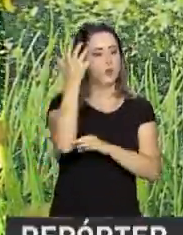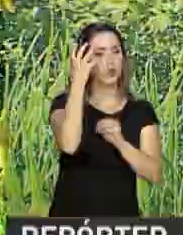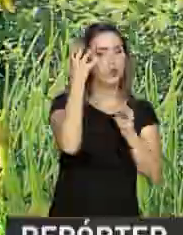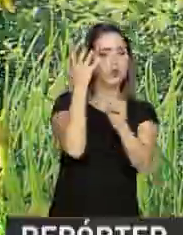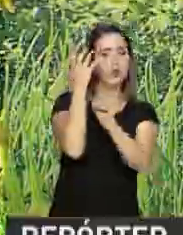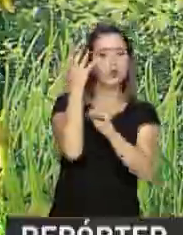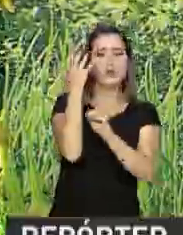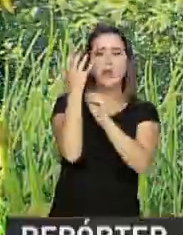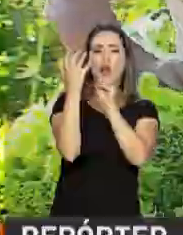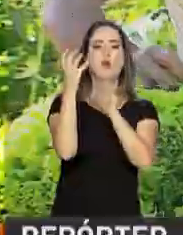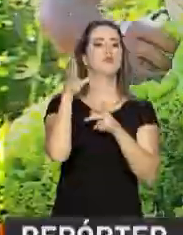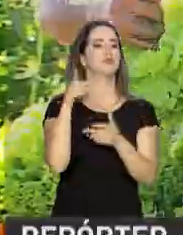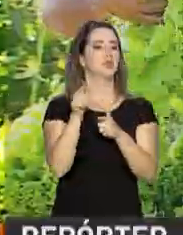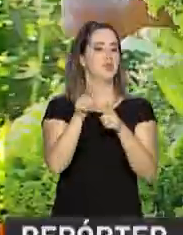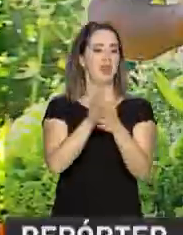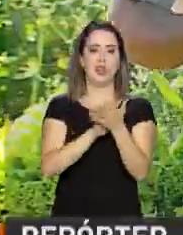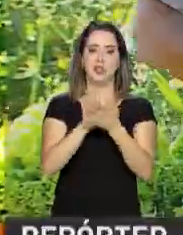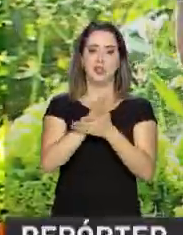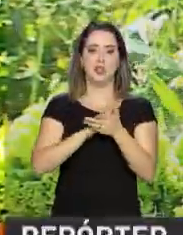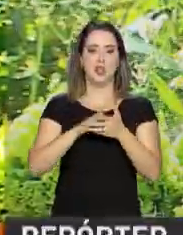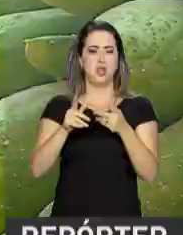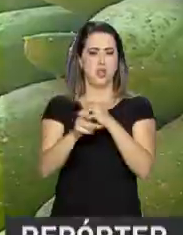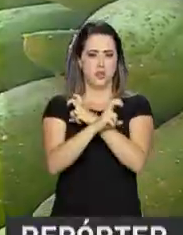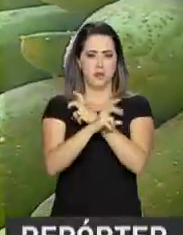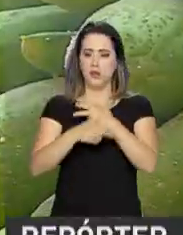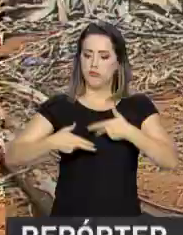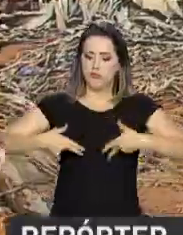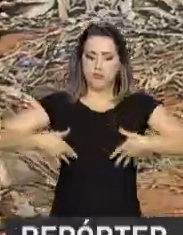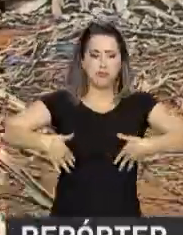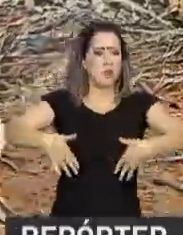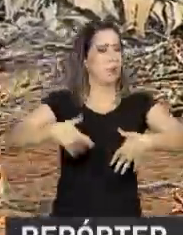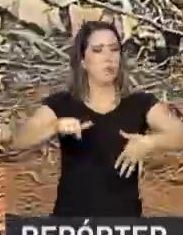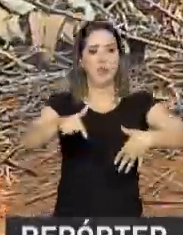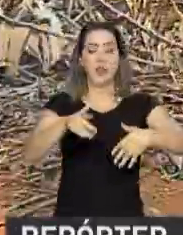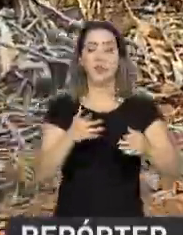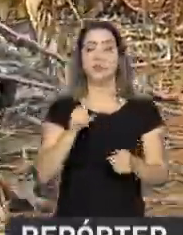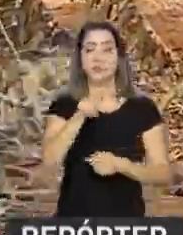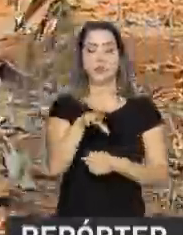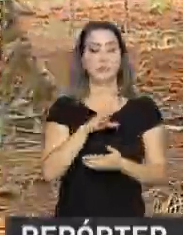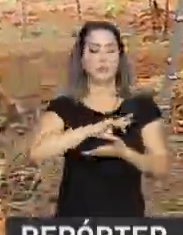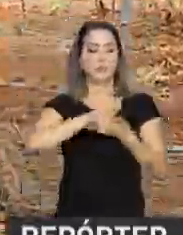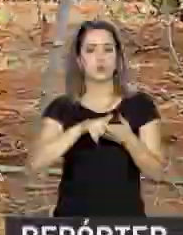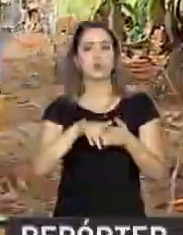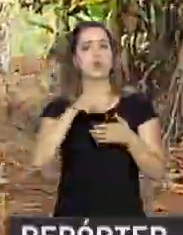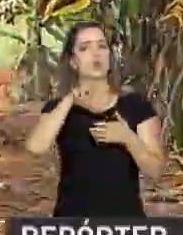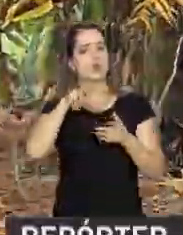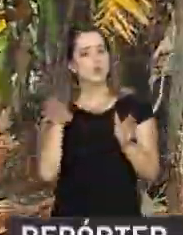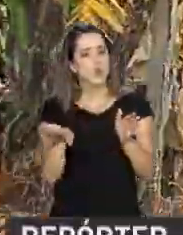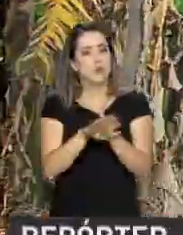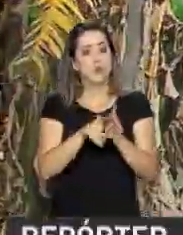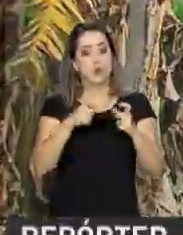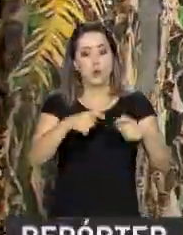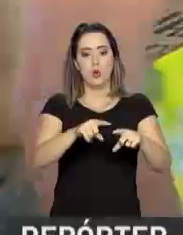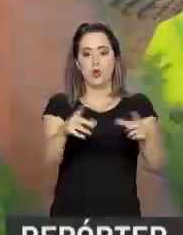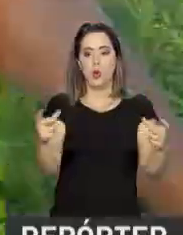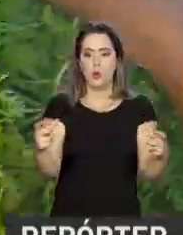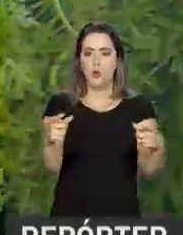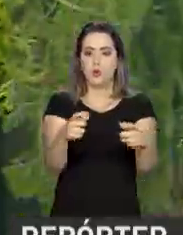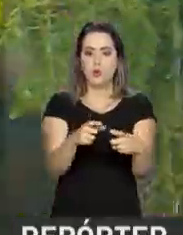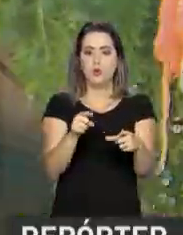sem agrotóxicos tem alface cenoura mamão banana tudo sai diretamente da pequena propriedade